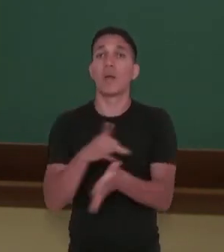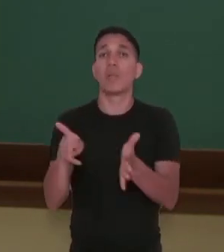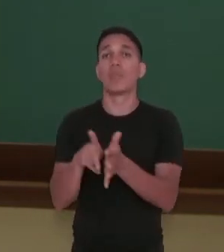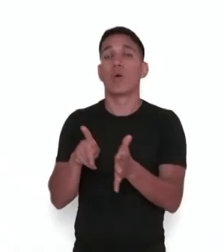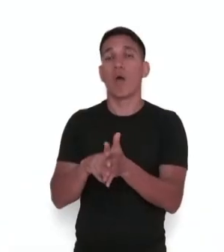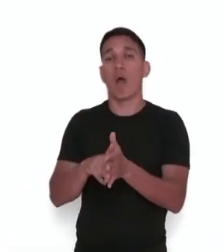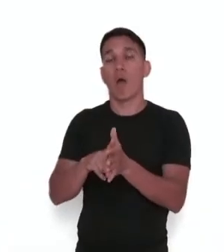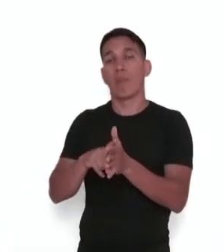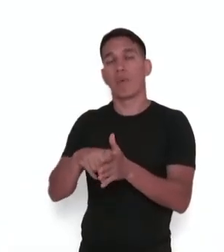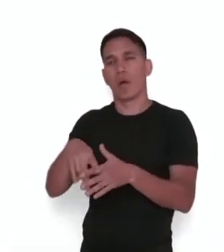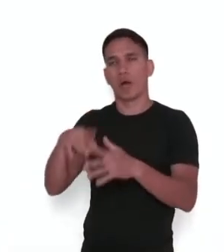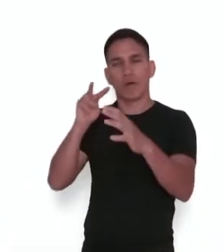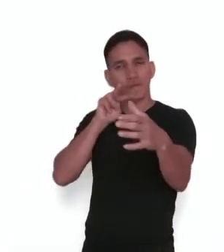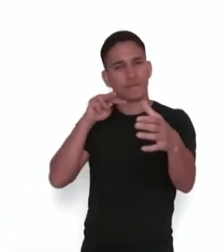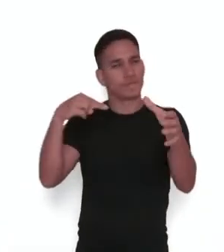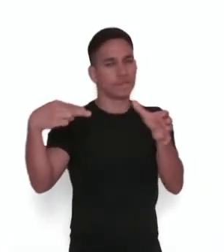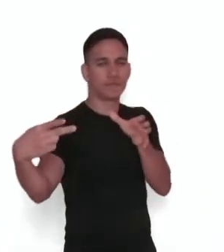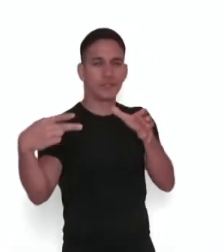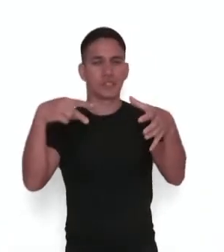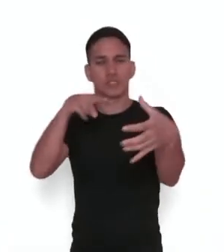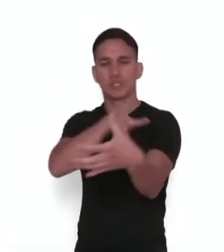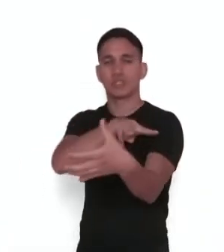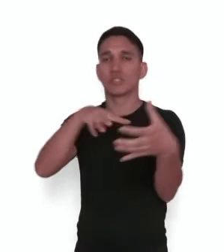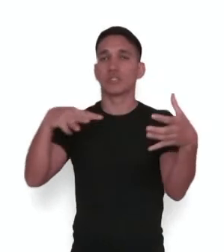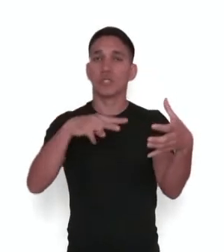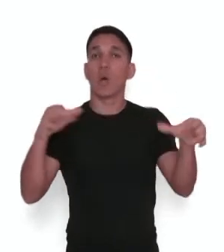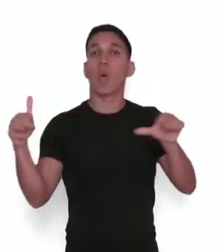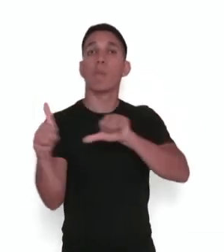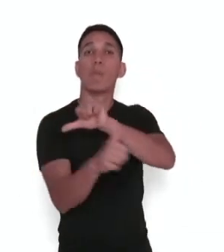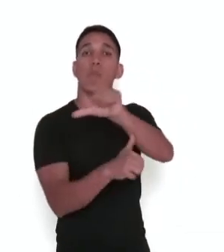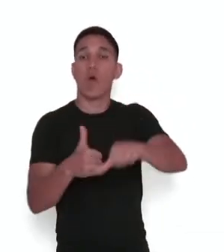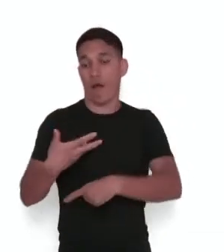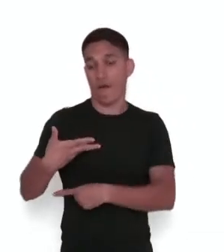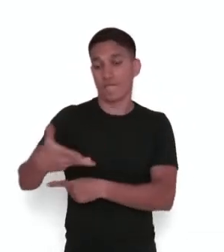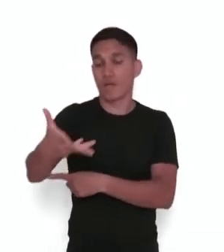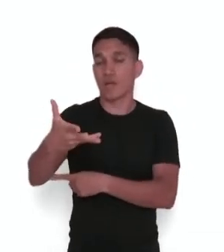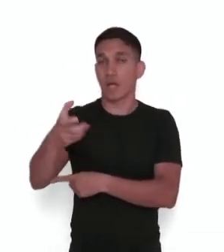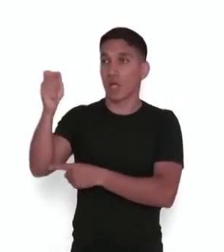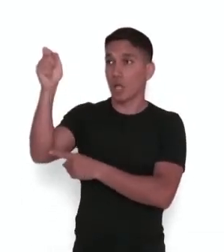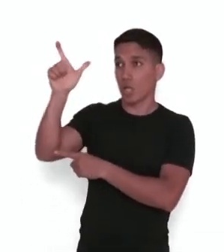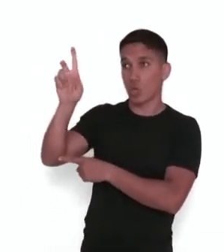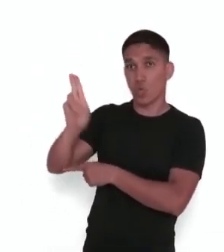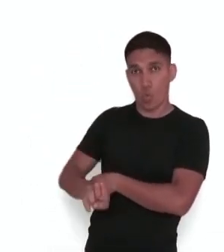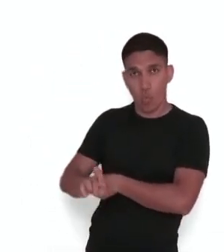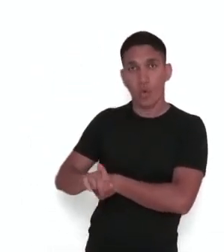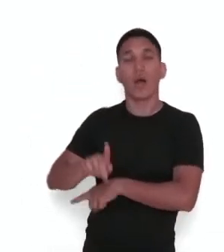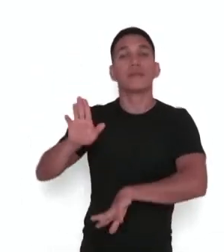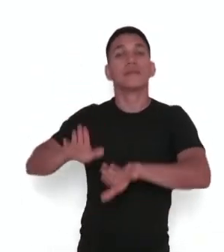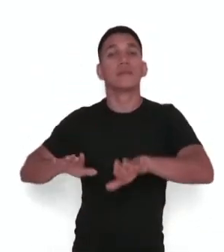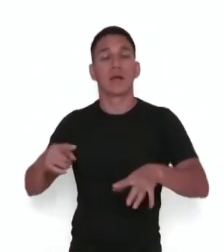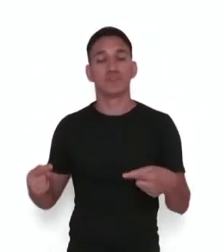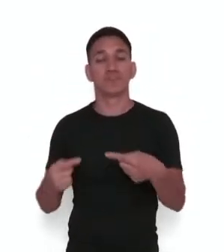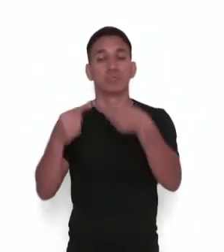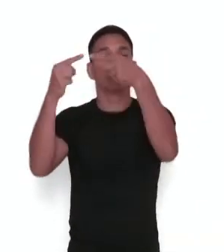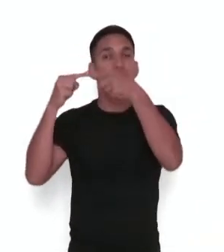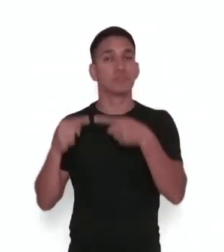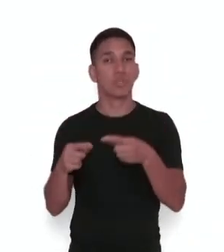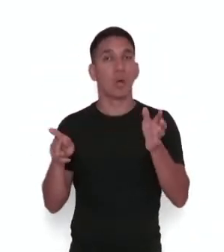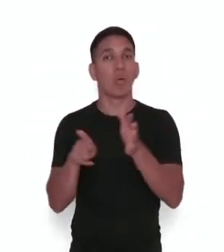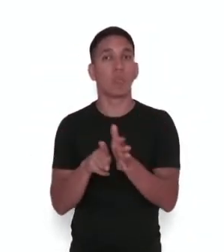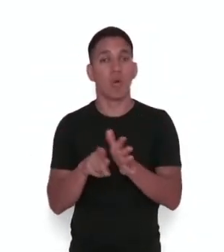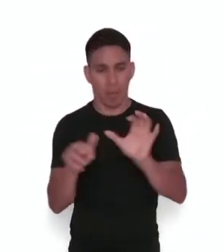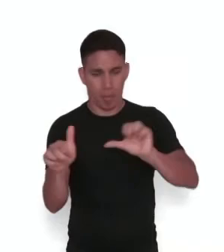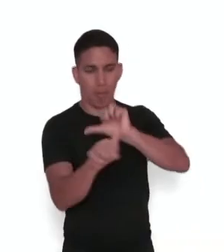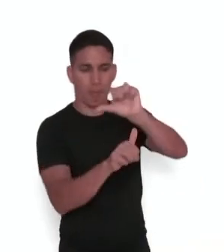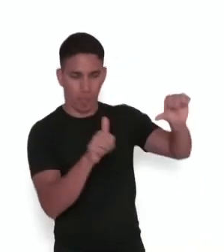óptica no qual acontece uma modificação da velocidade luz à medida em que ocorre uma